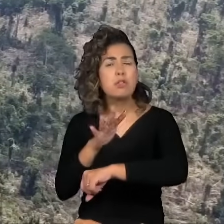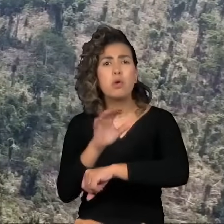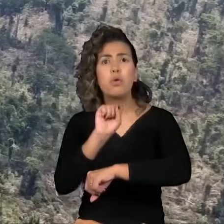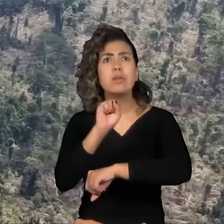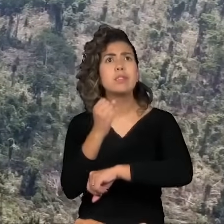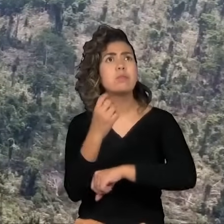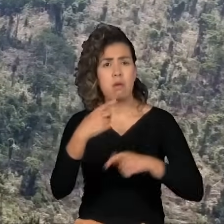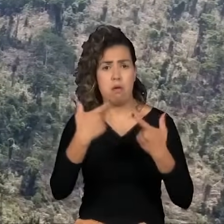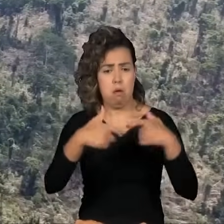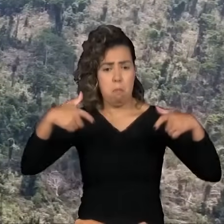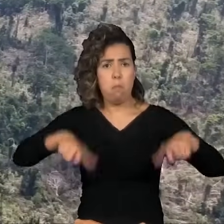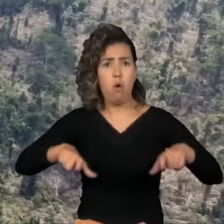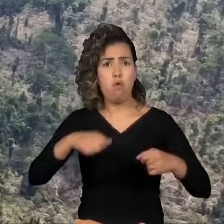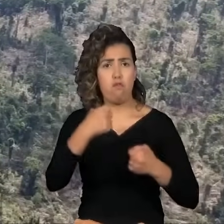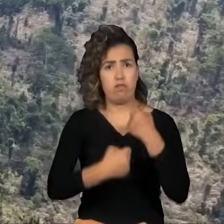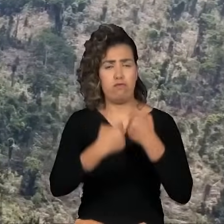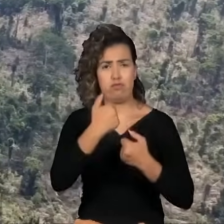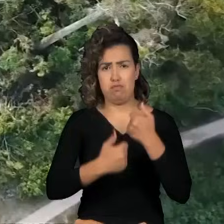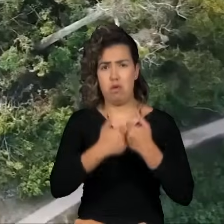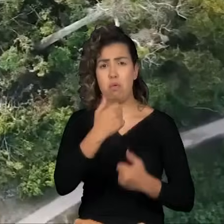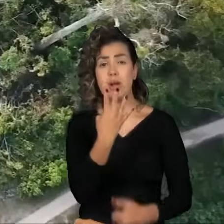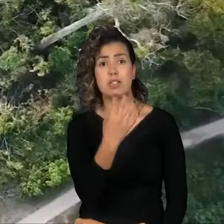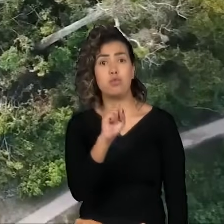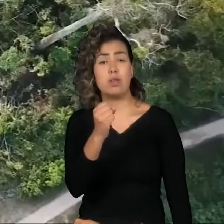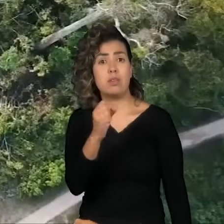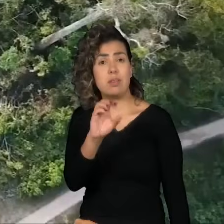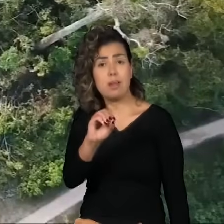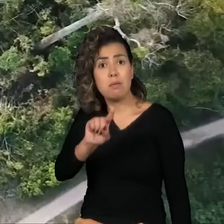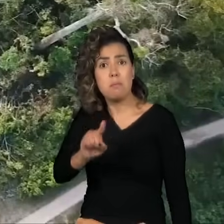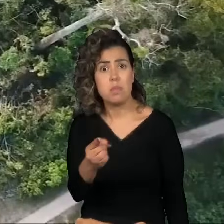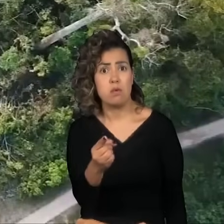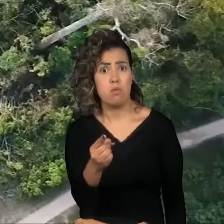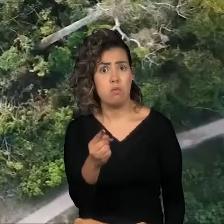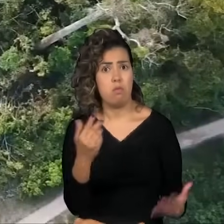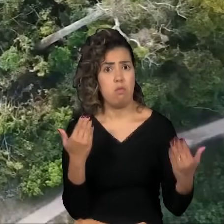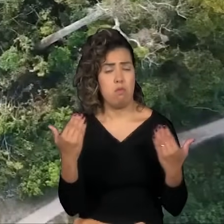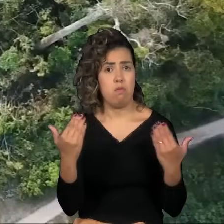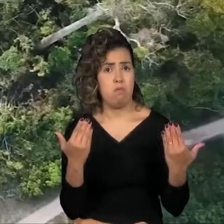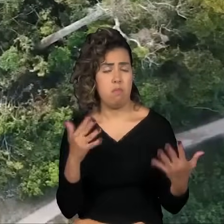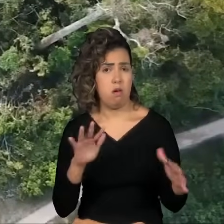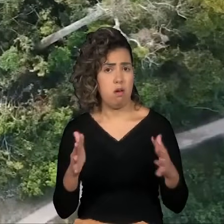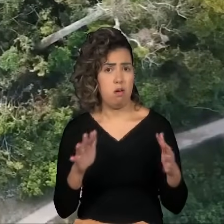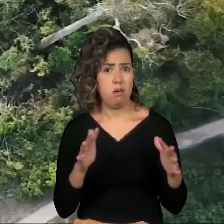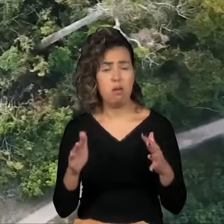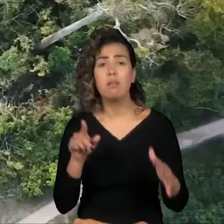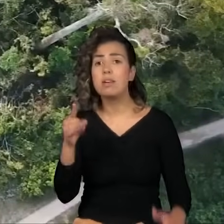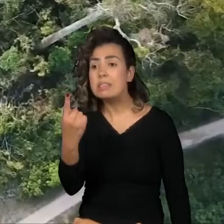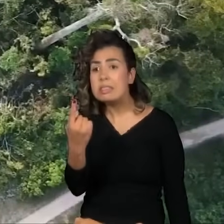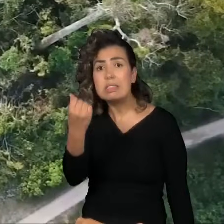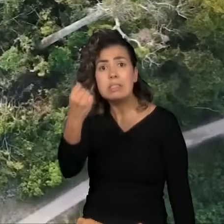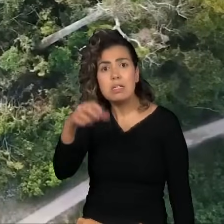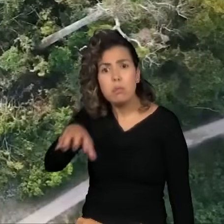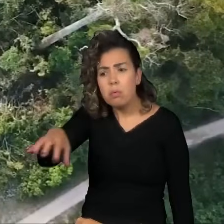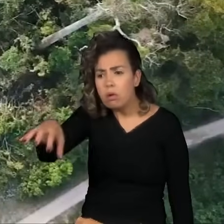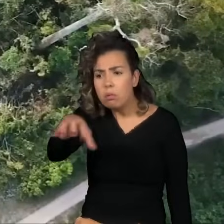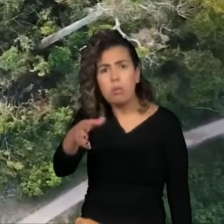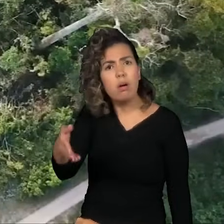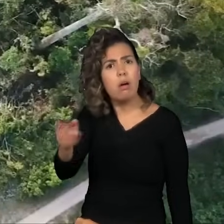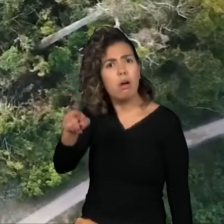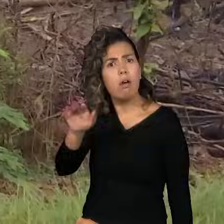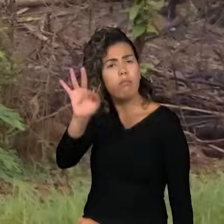de futebol. De acordo com o levantamento, 16 destes planos estavam dentro de terras públicas federais